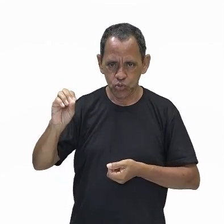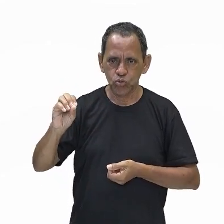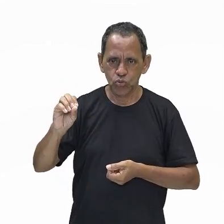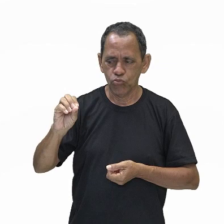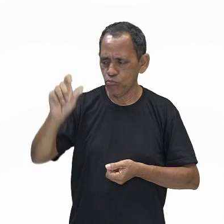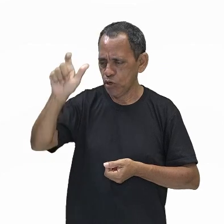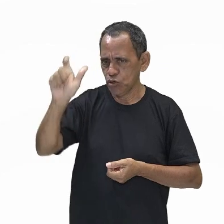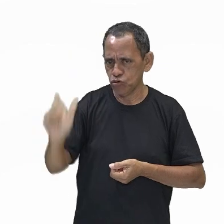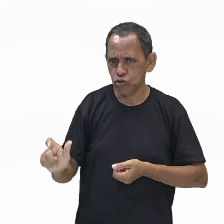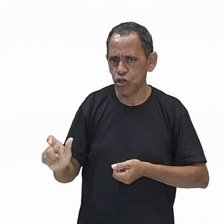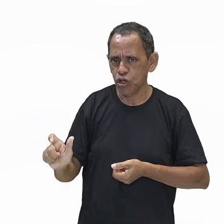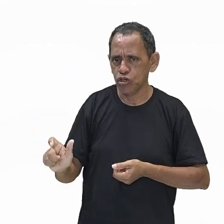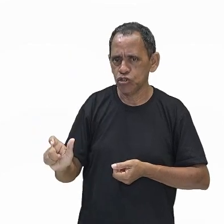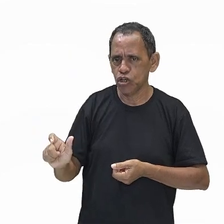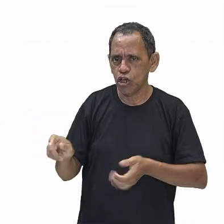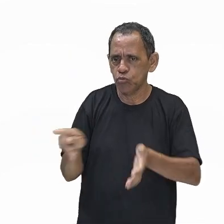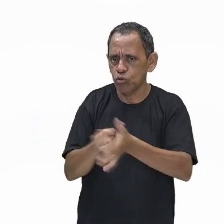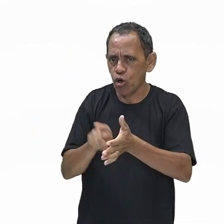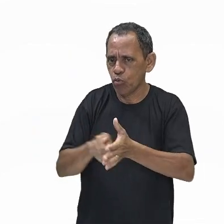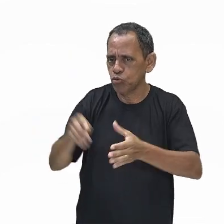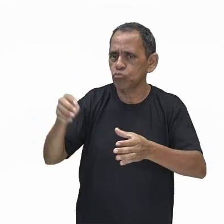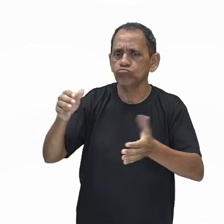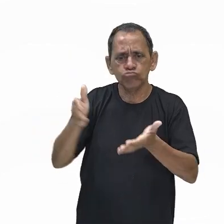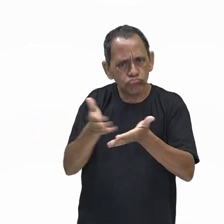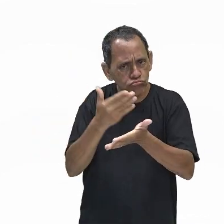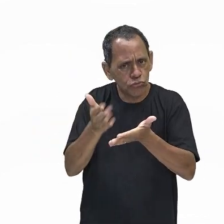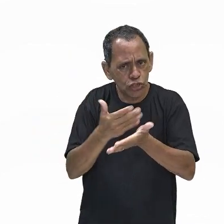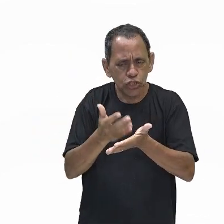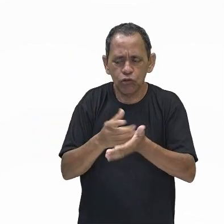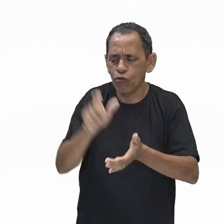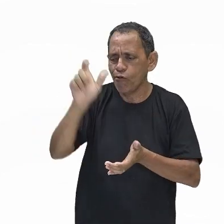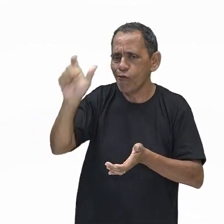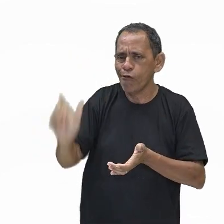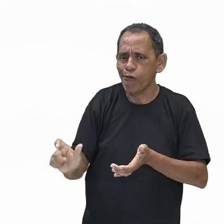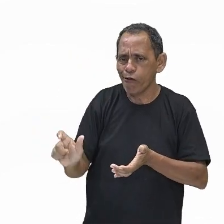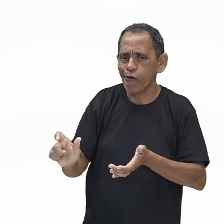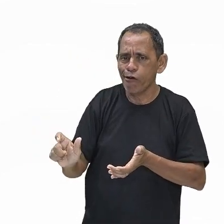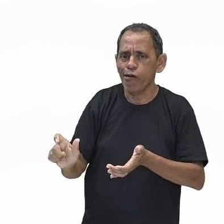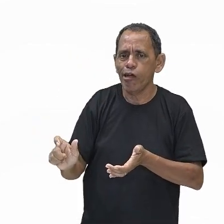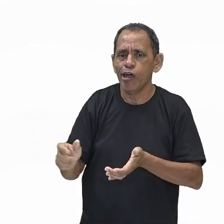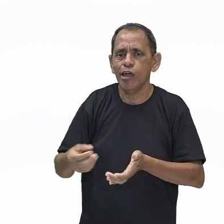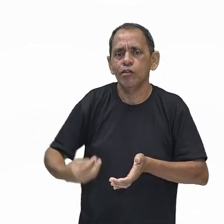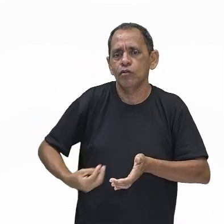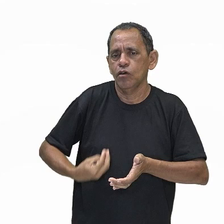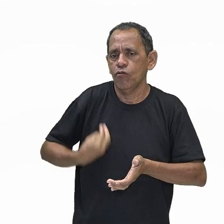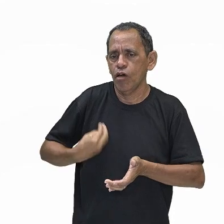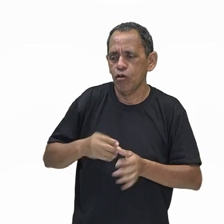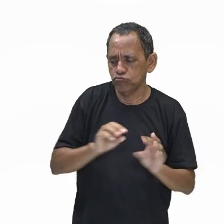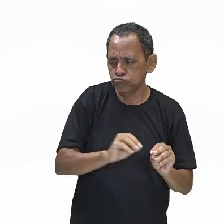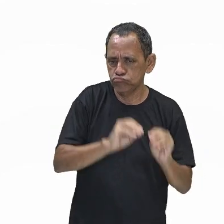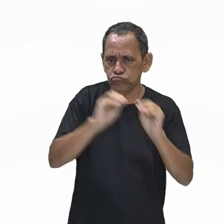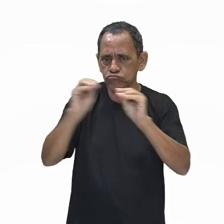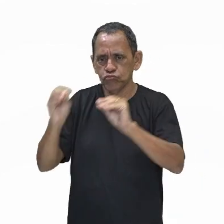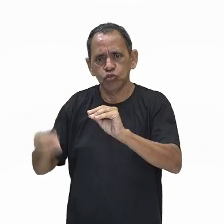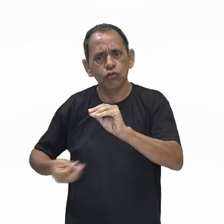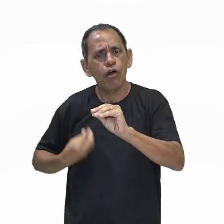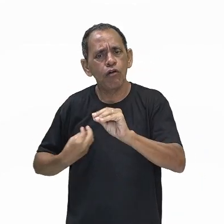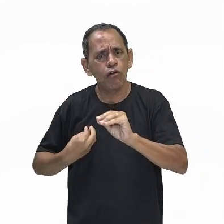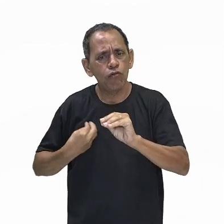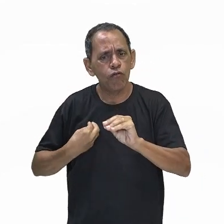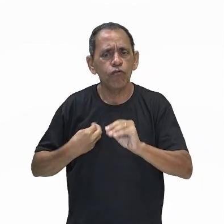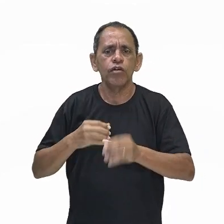ele conhece o Zé Bebelo, né? E esse Zé Bebelo é um fazendeiro, que ele já está cansado das ações